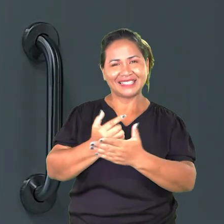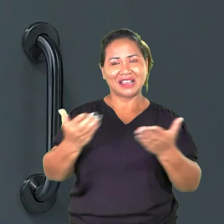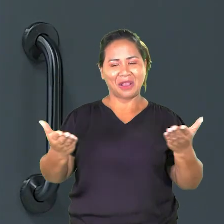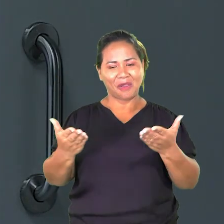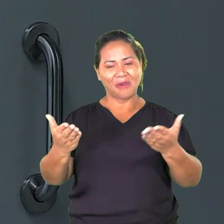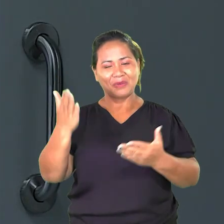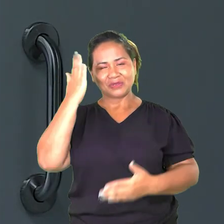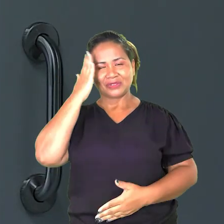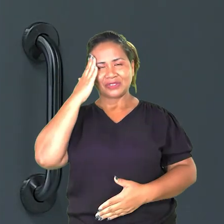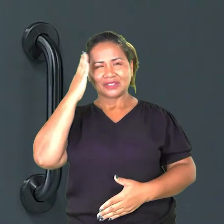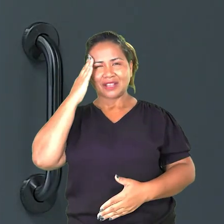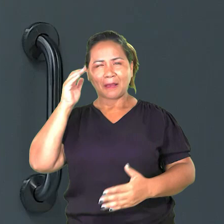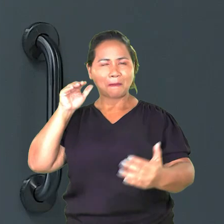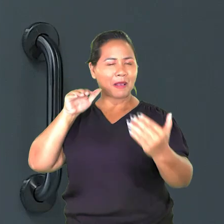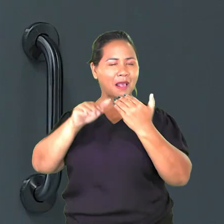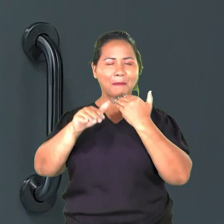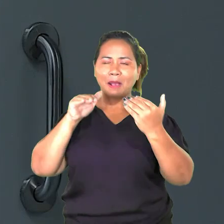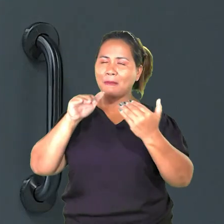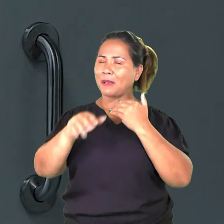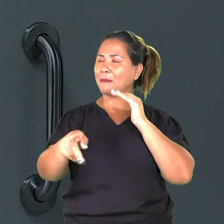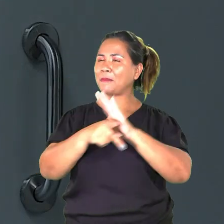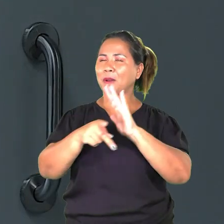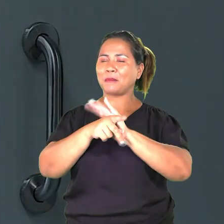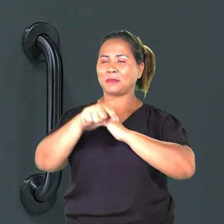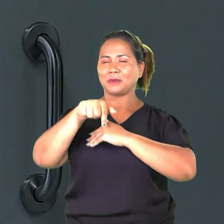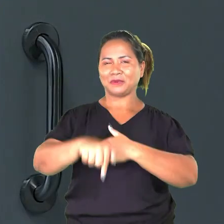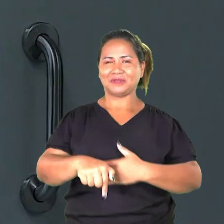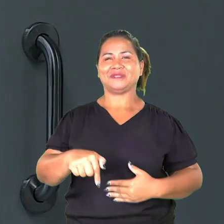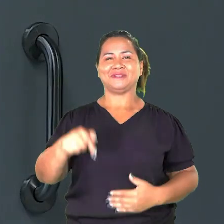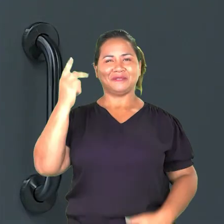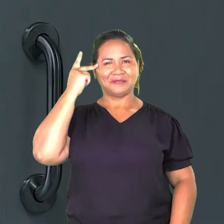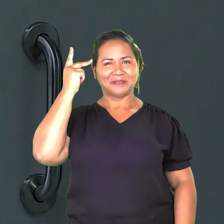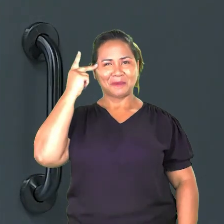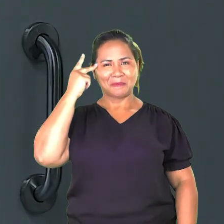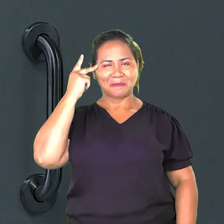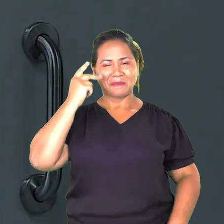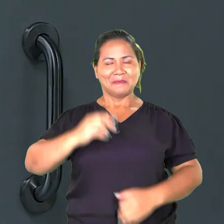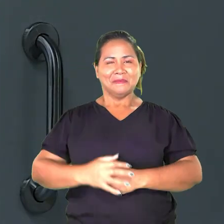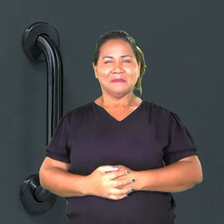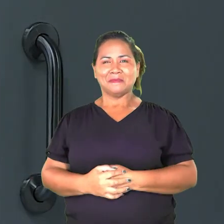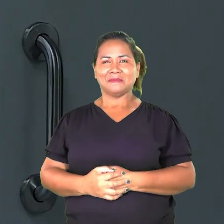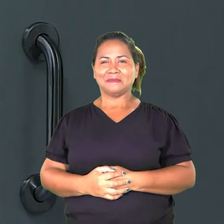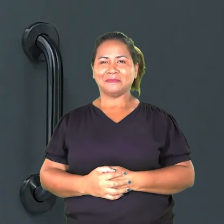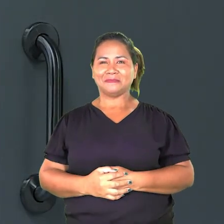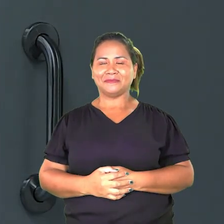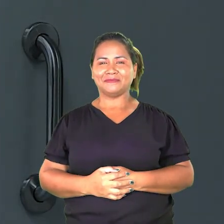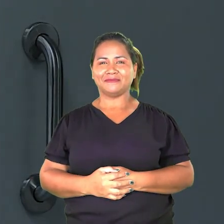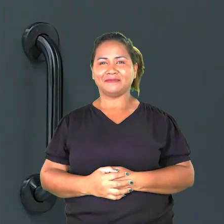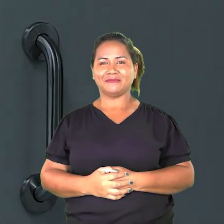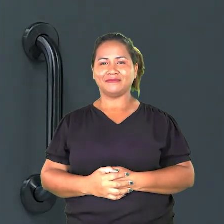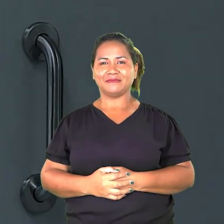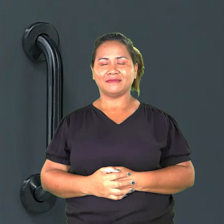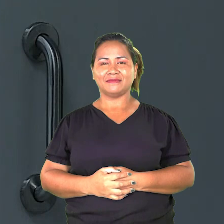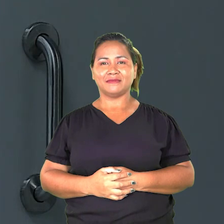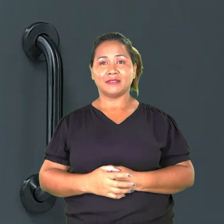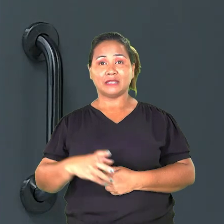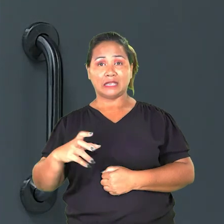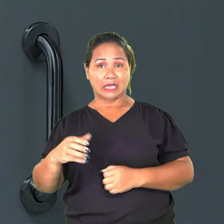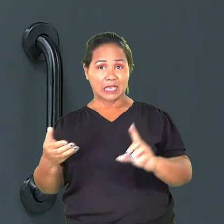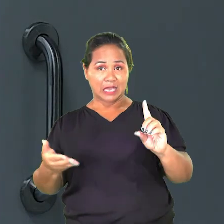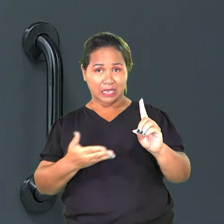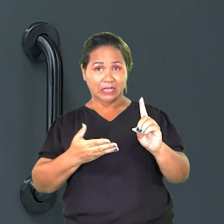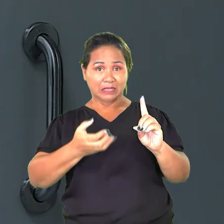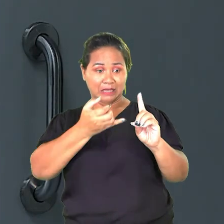sinto presente em momentos do trânsito nesta Pauliceia que passei a conhecer melhor por meio de suas